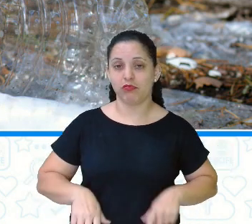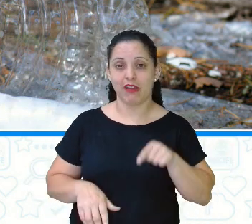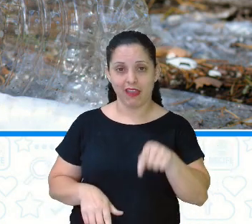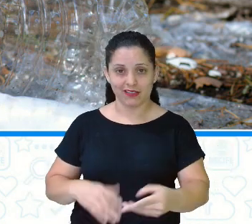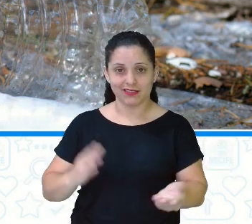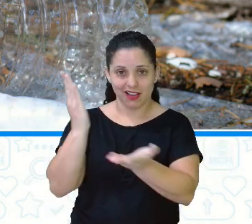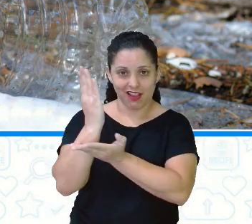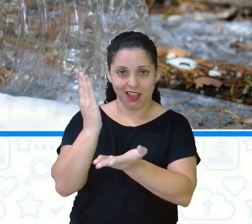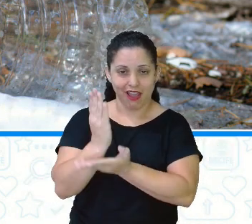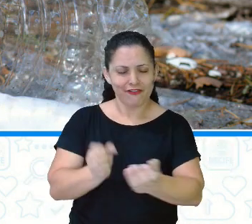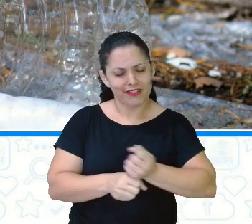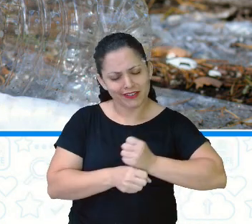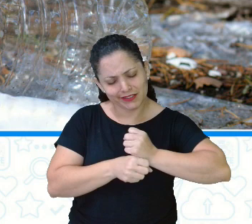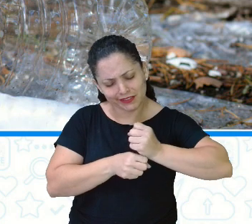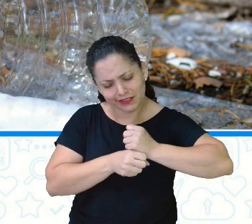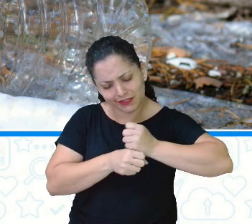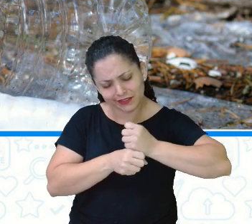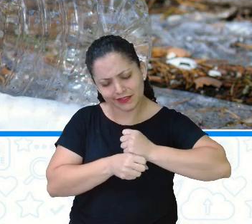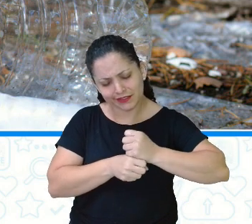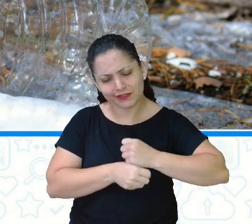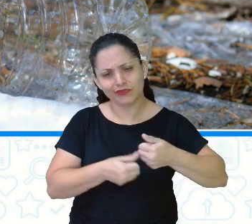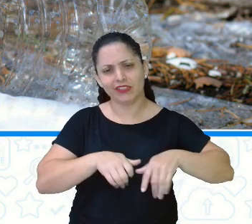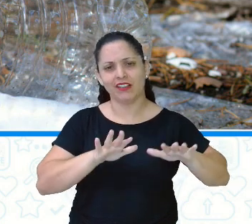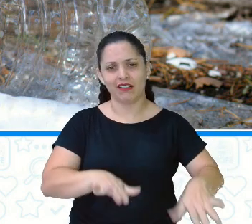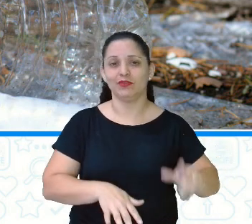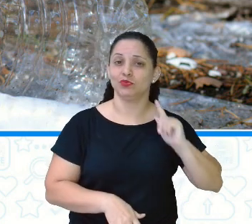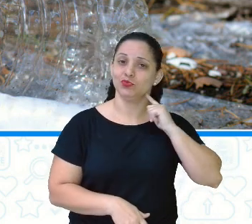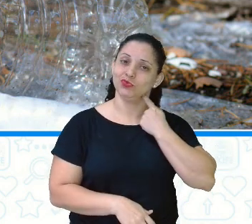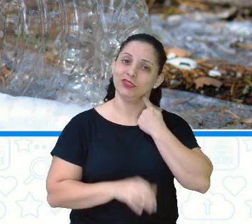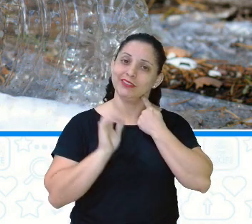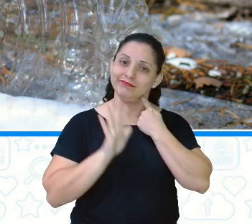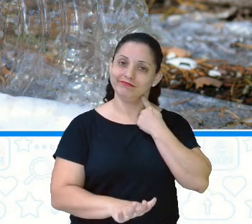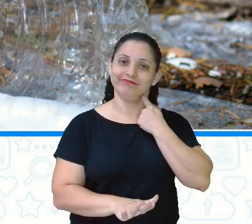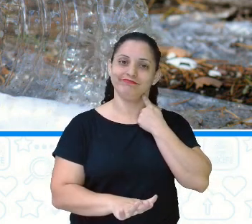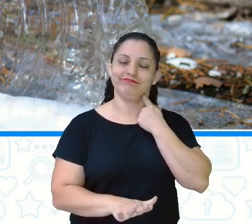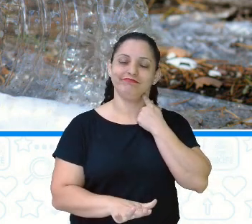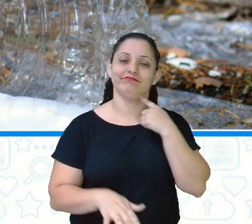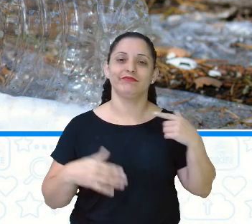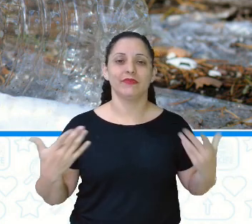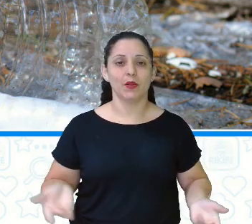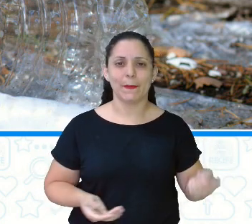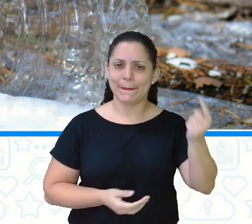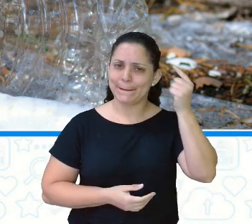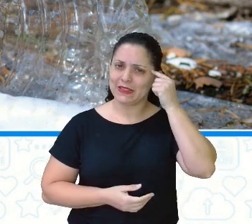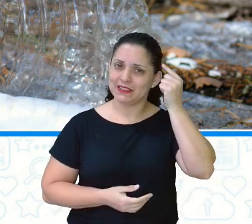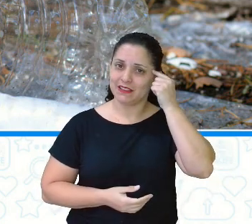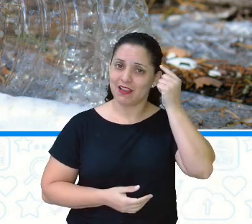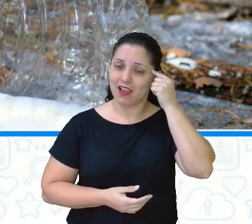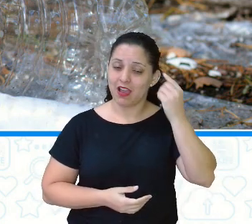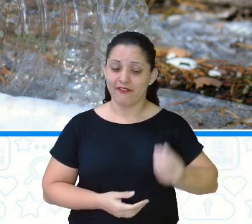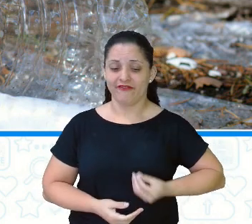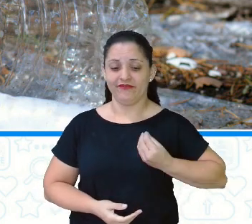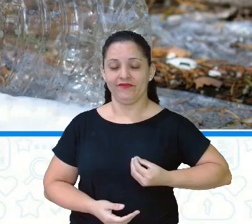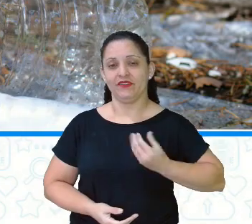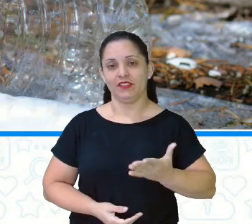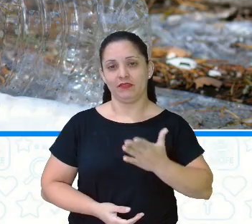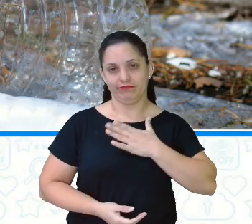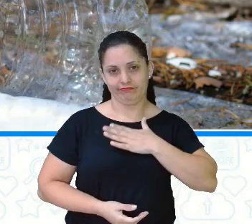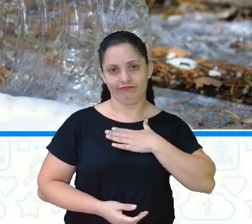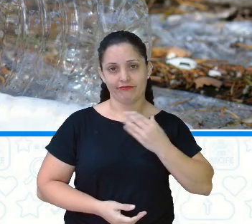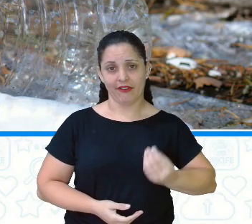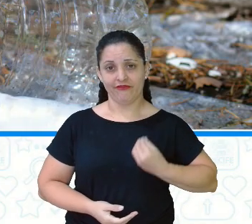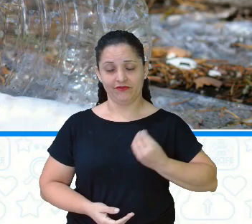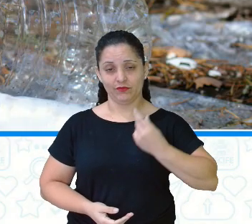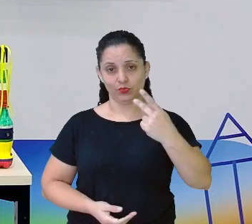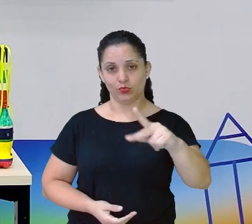anos. Então, a gente tem que começar a pensar no nosso também, no nosso dia a dia, nas coisas que a gente